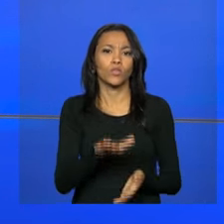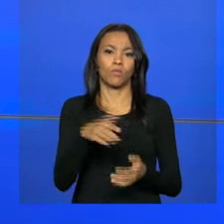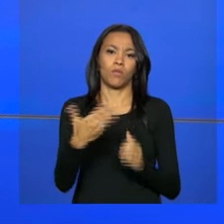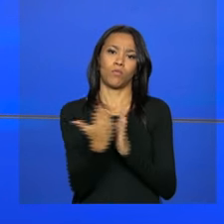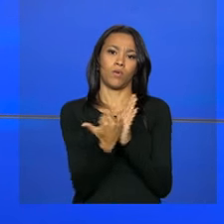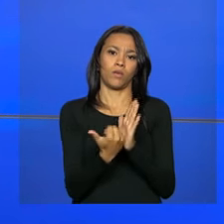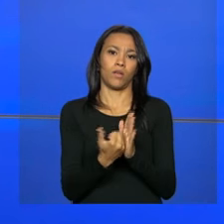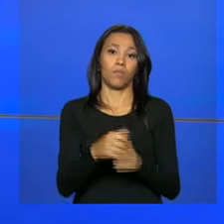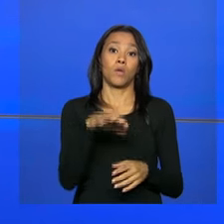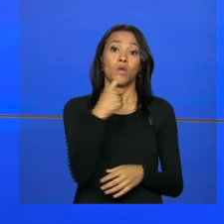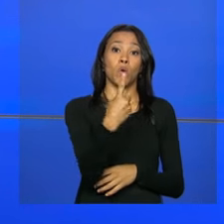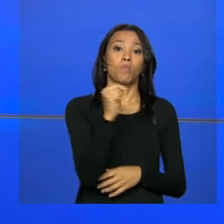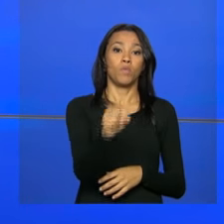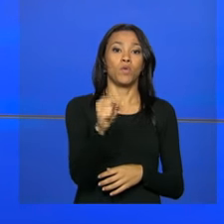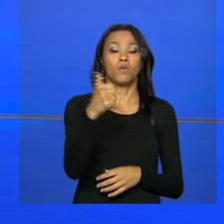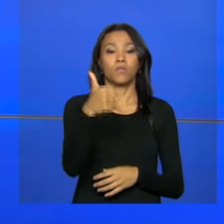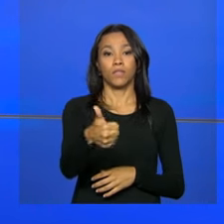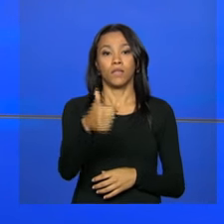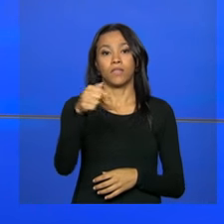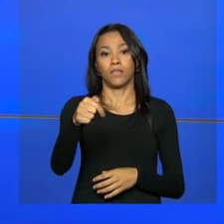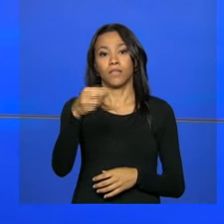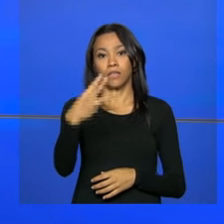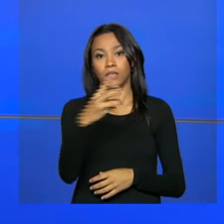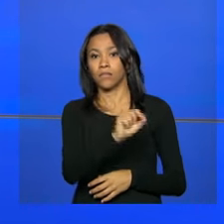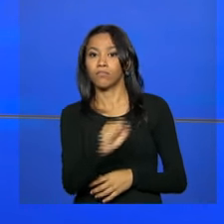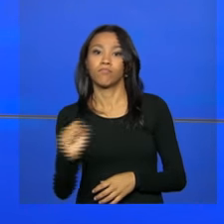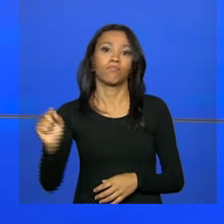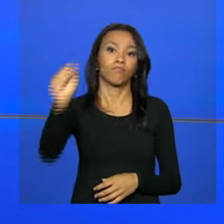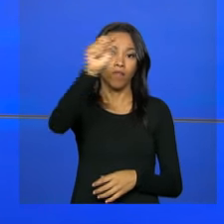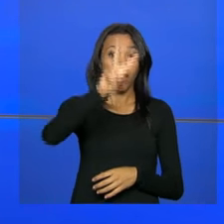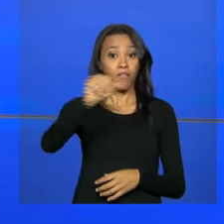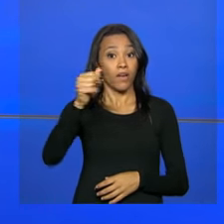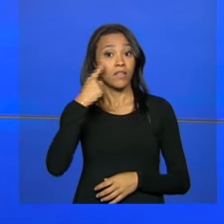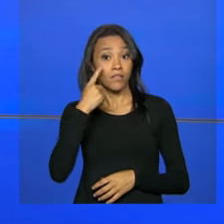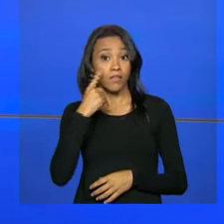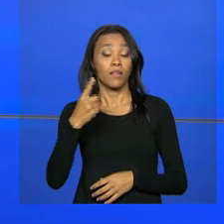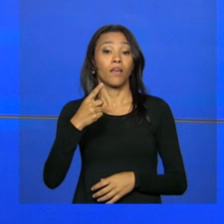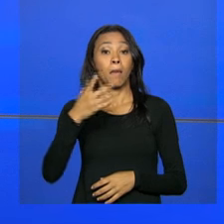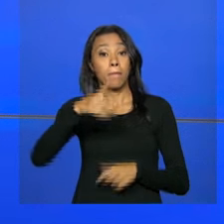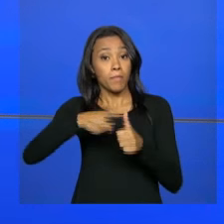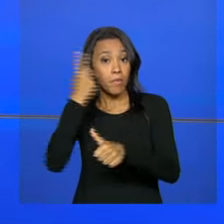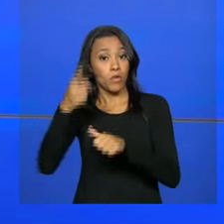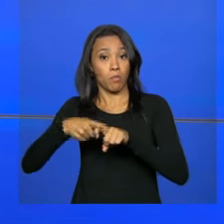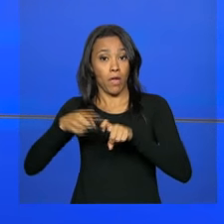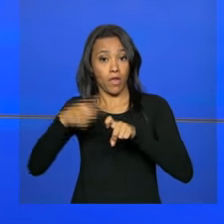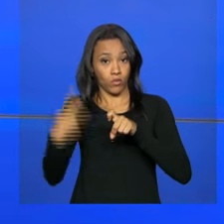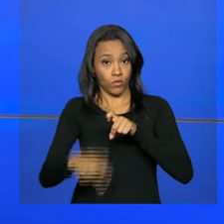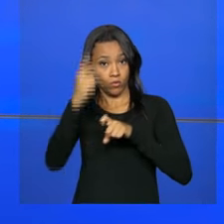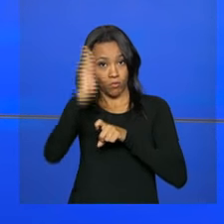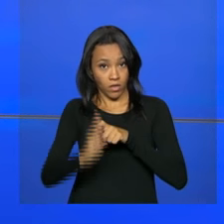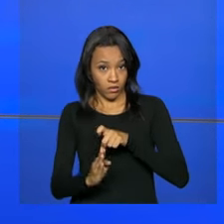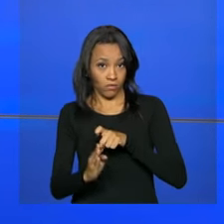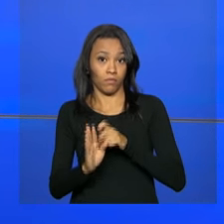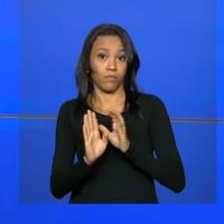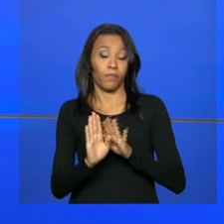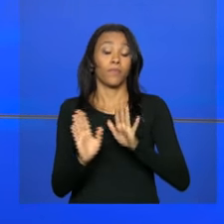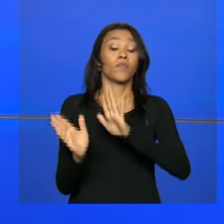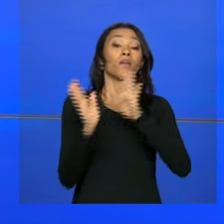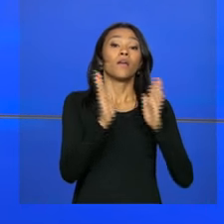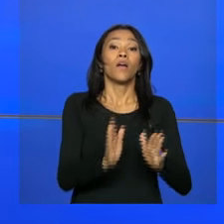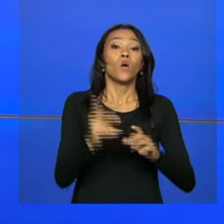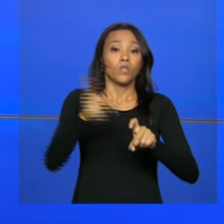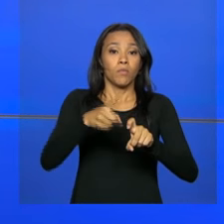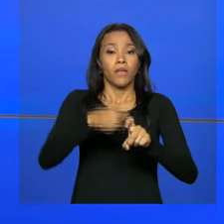os 173 postos restantes serão disputados por médicos brasileiros com registro no país os